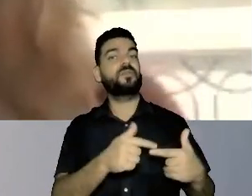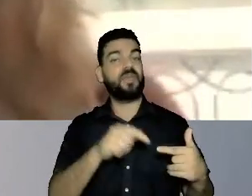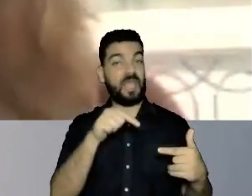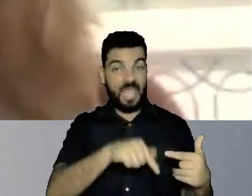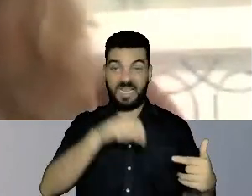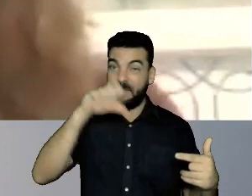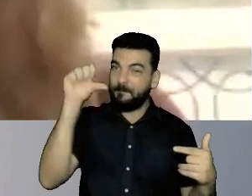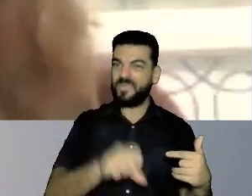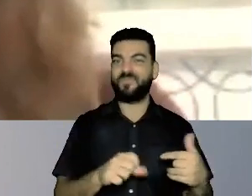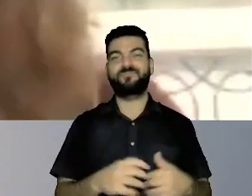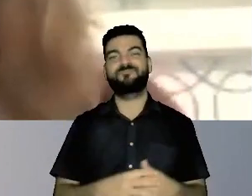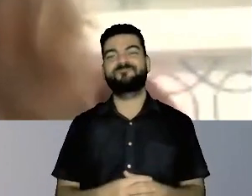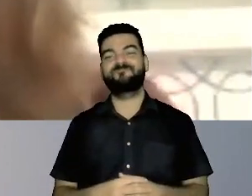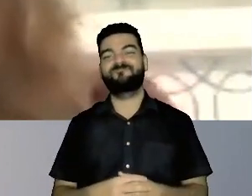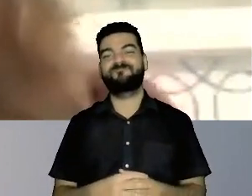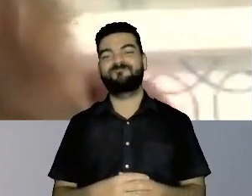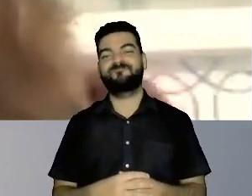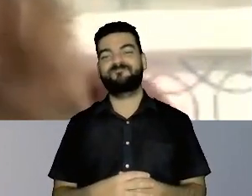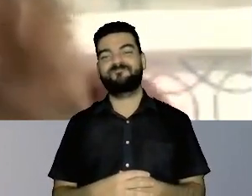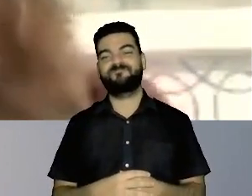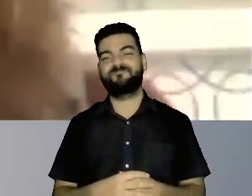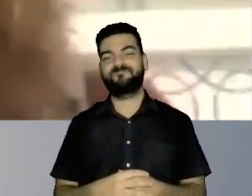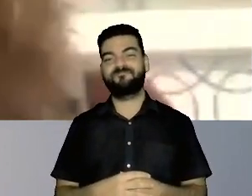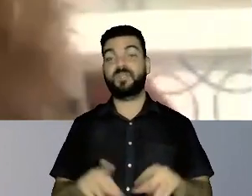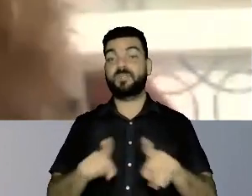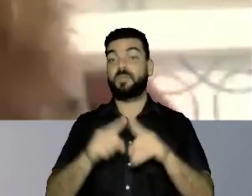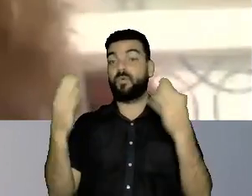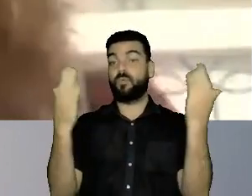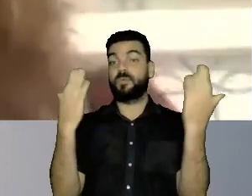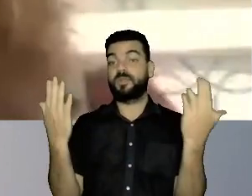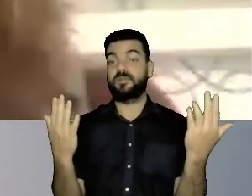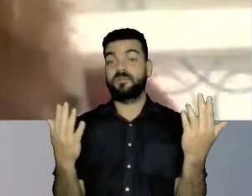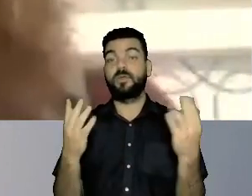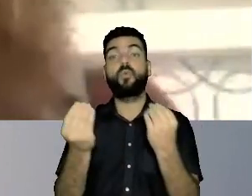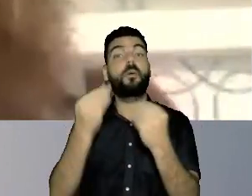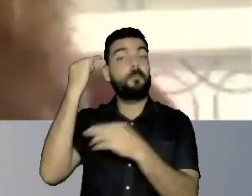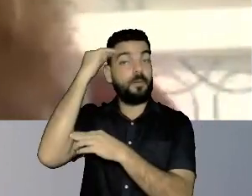que tem uma ascensão social diferente.